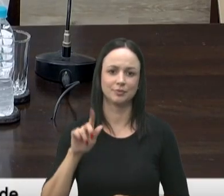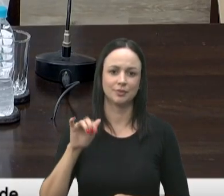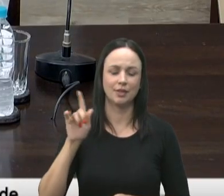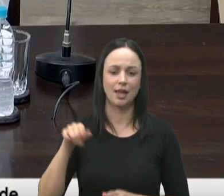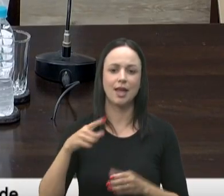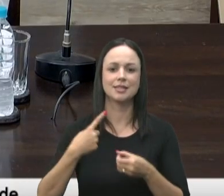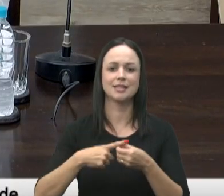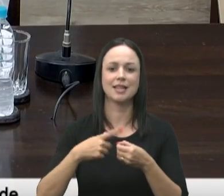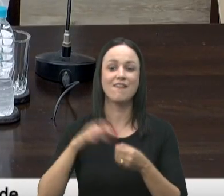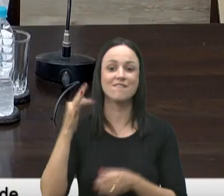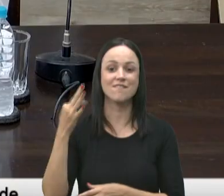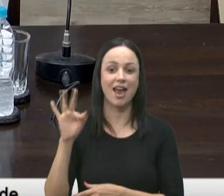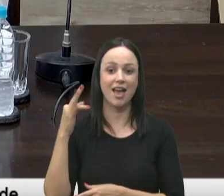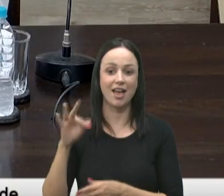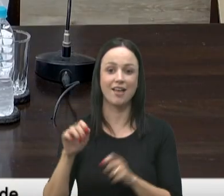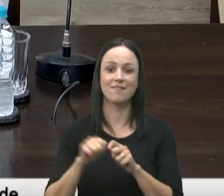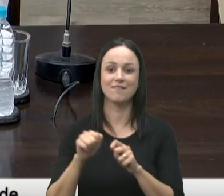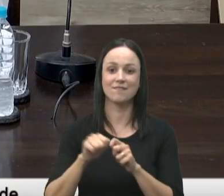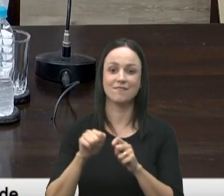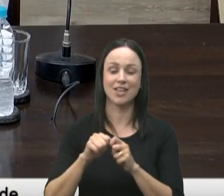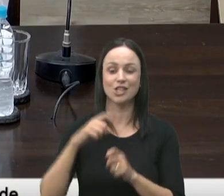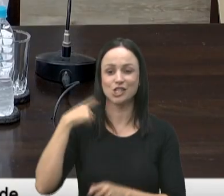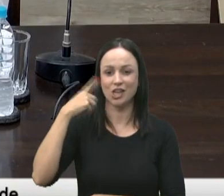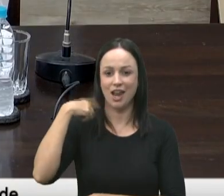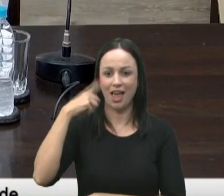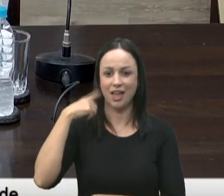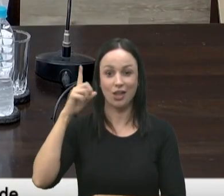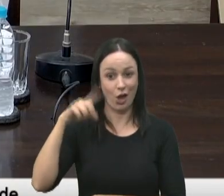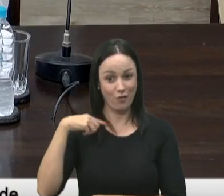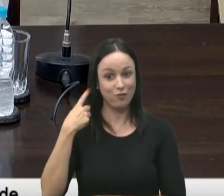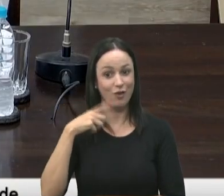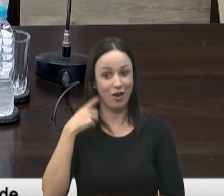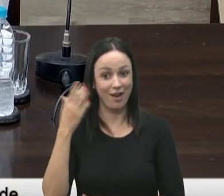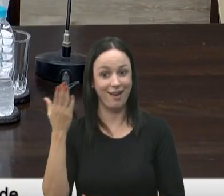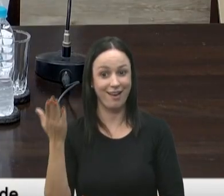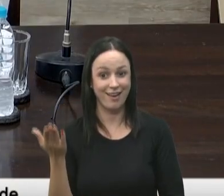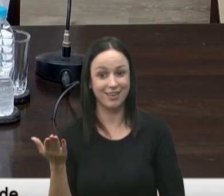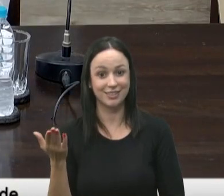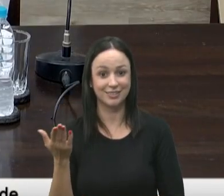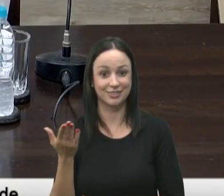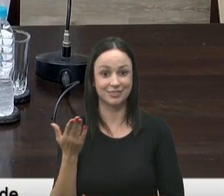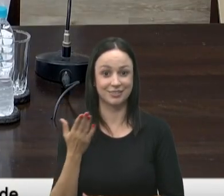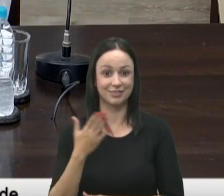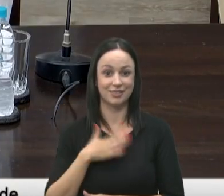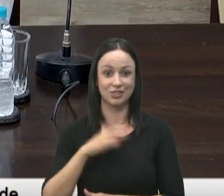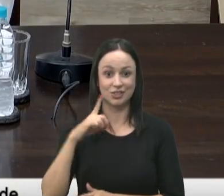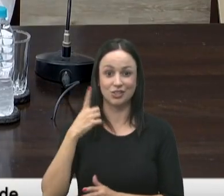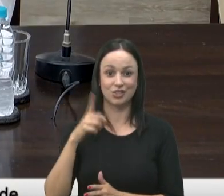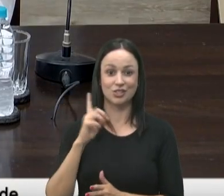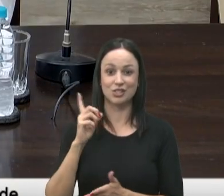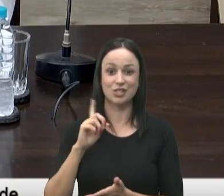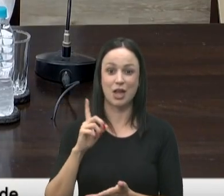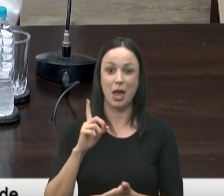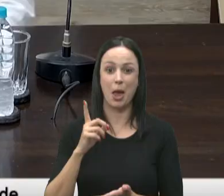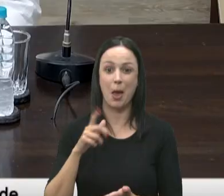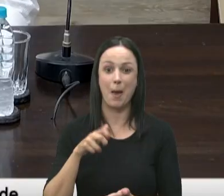Franca, fez direito. Ele é advogado, gente. Não gosta de direito penal, Vitor.